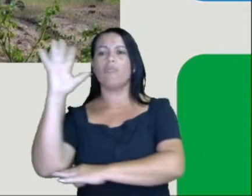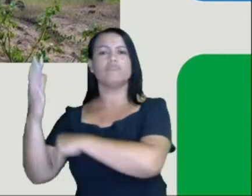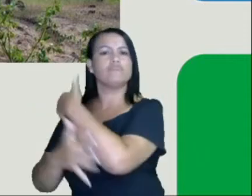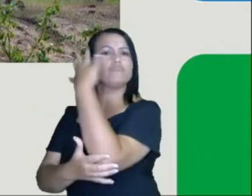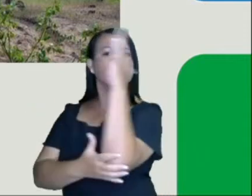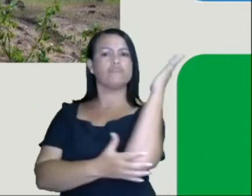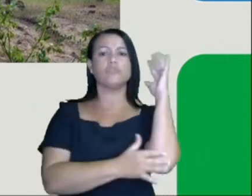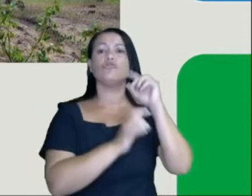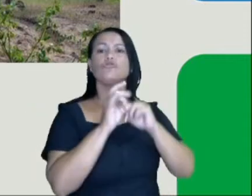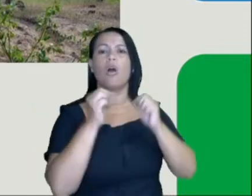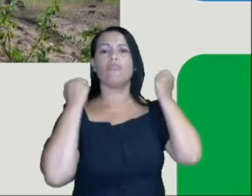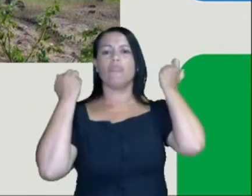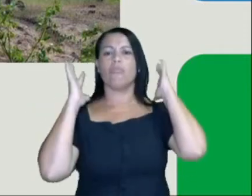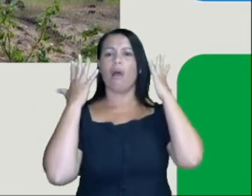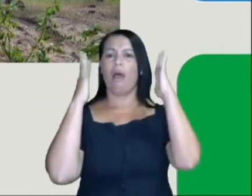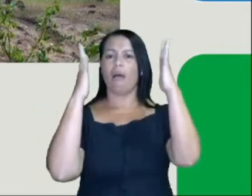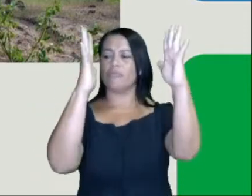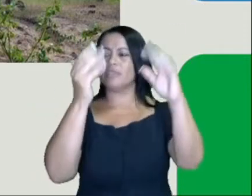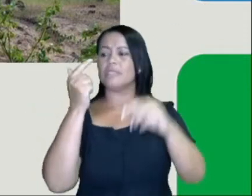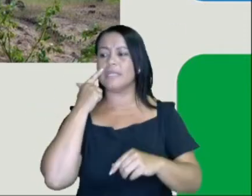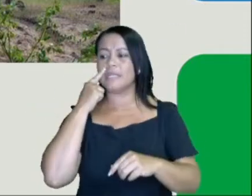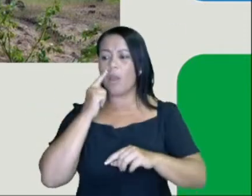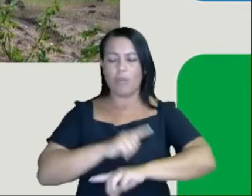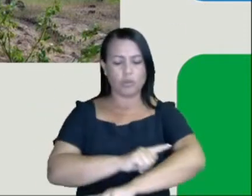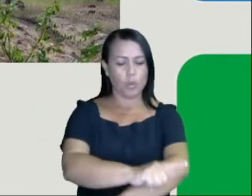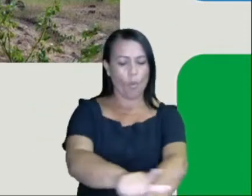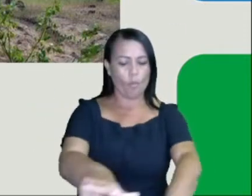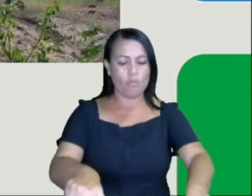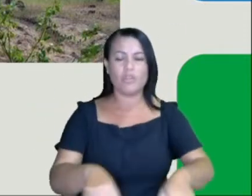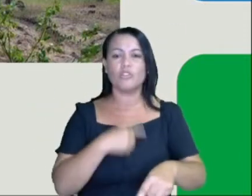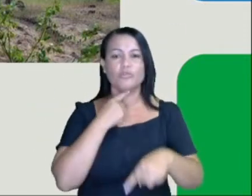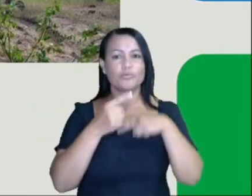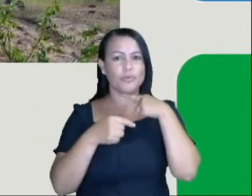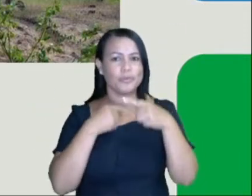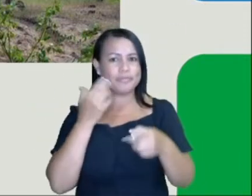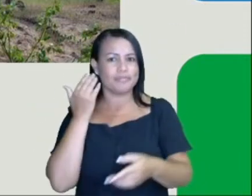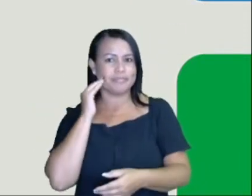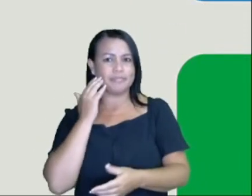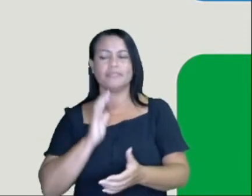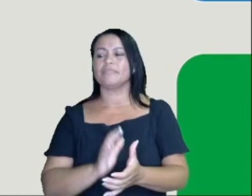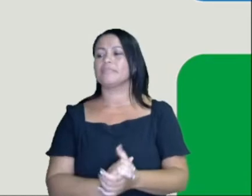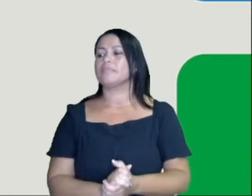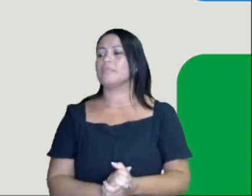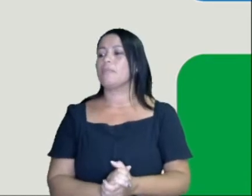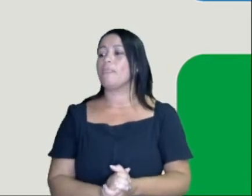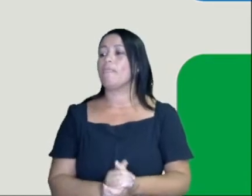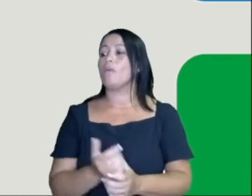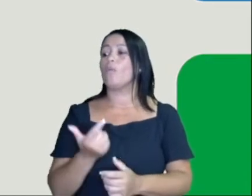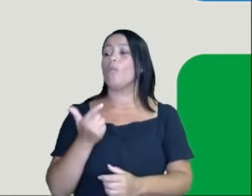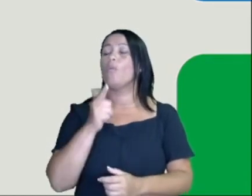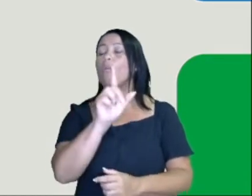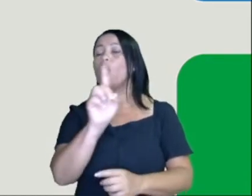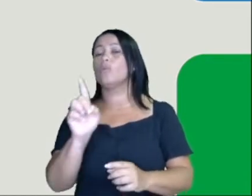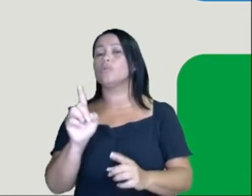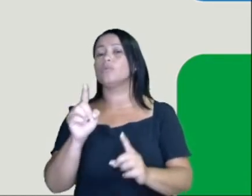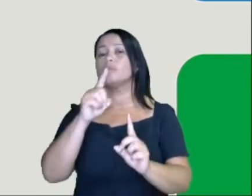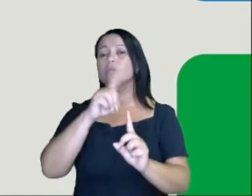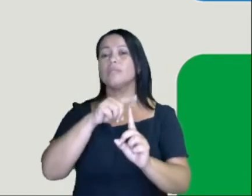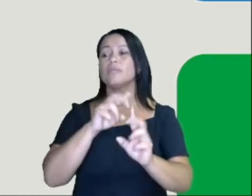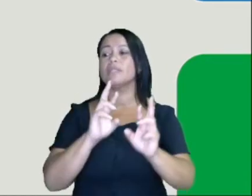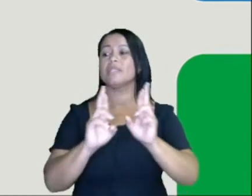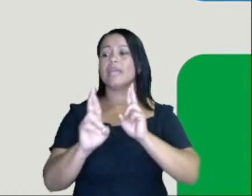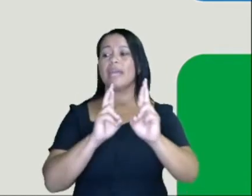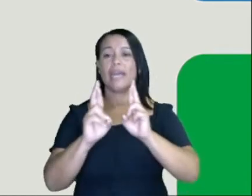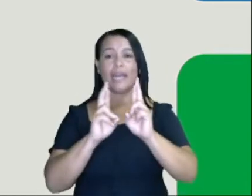mata bastante diversificada de espécies no solo. Um outro tipo de relação